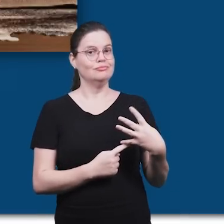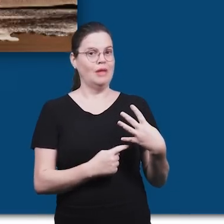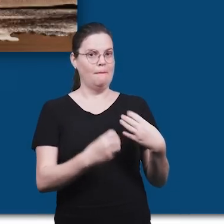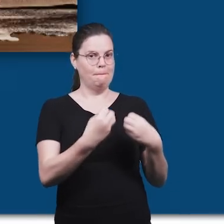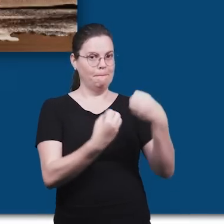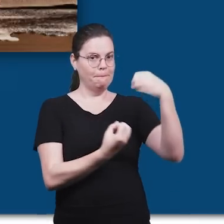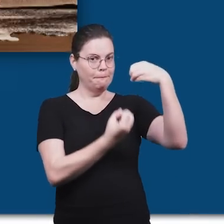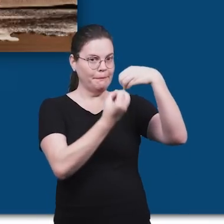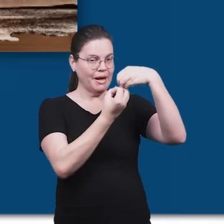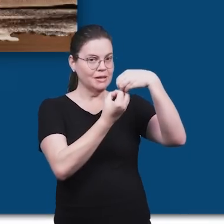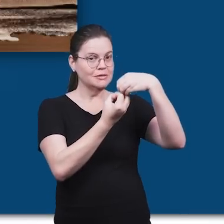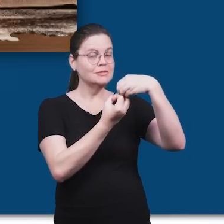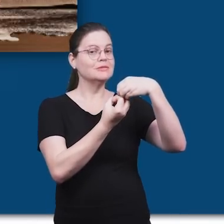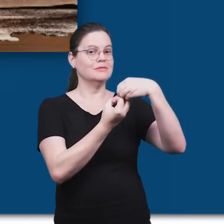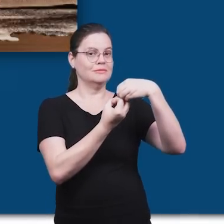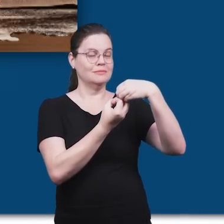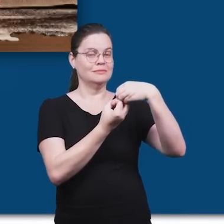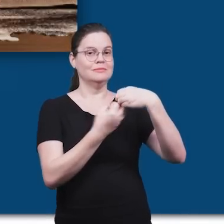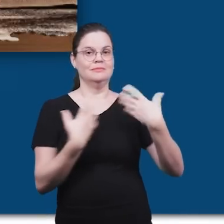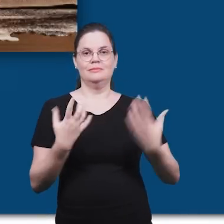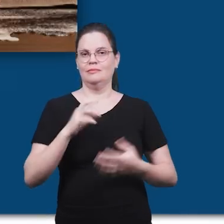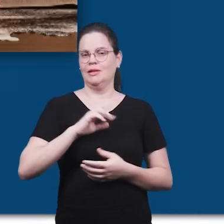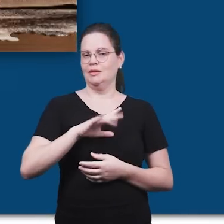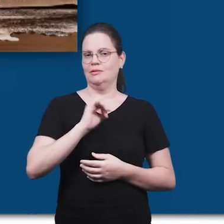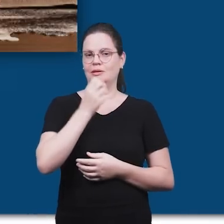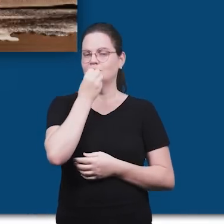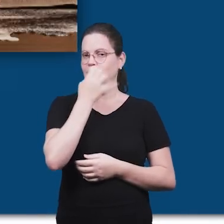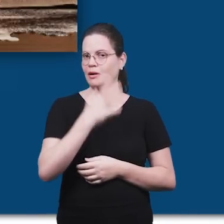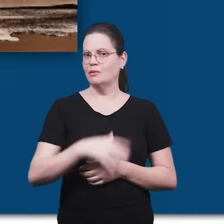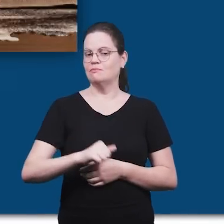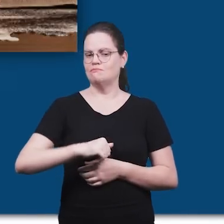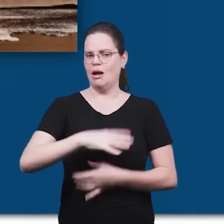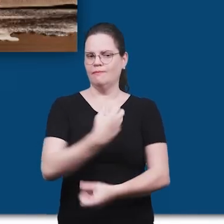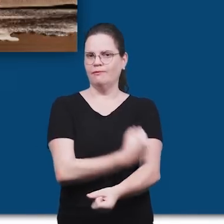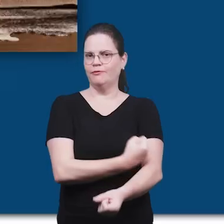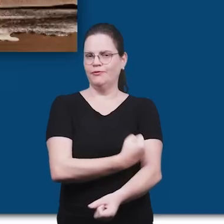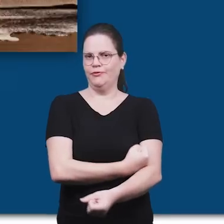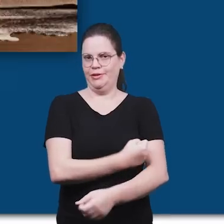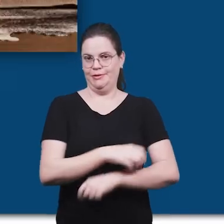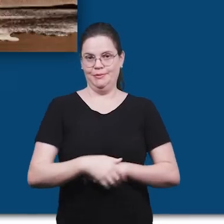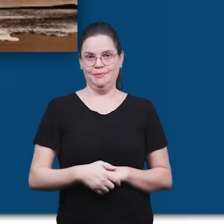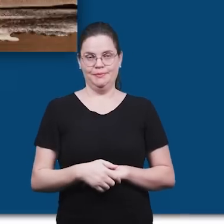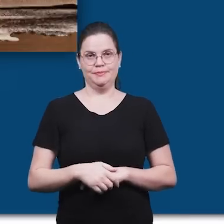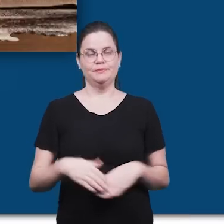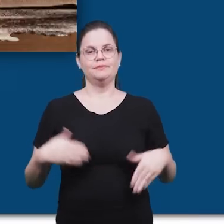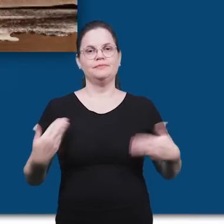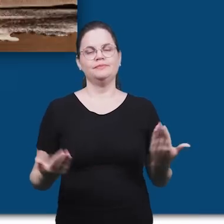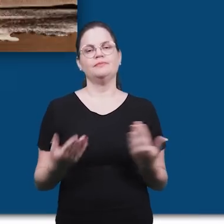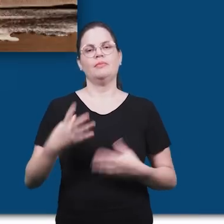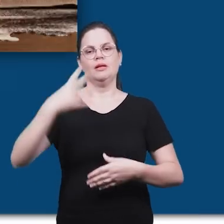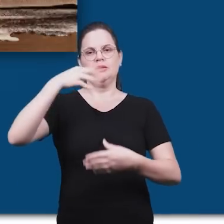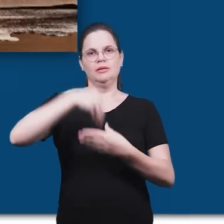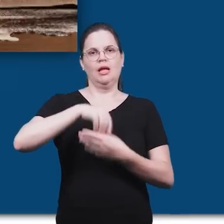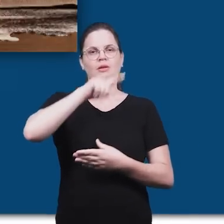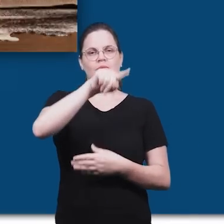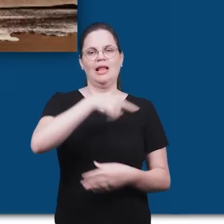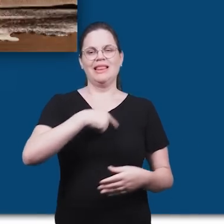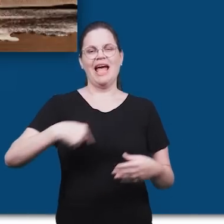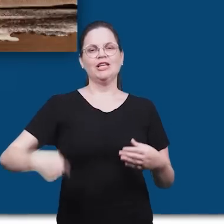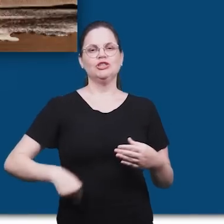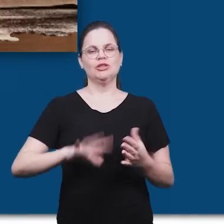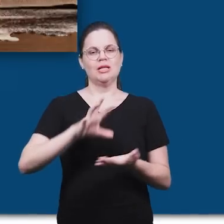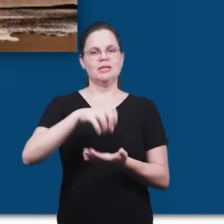nós estamos pertinho do primeiro e não é uma coisa boa. E aí, o Centro de Psicologia da China fez